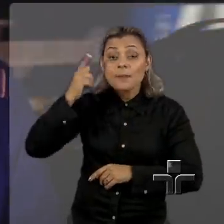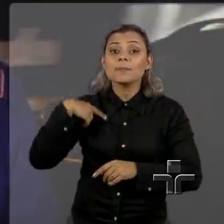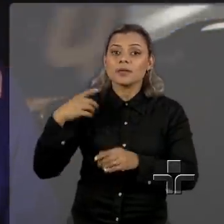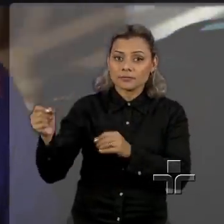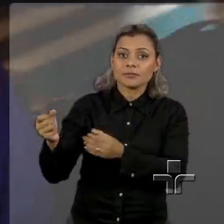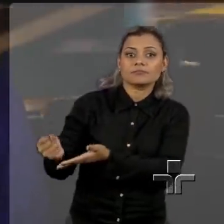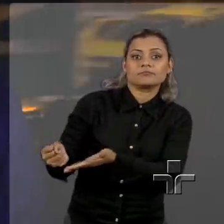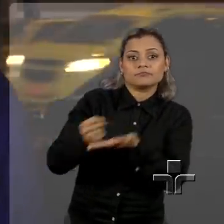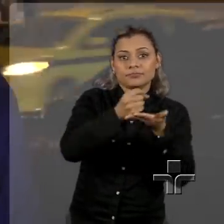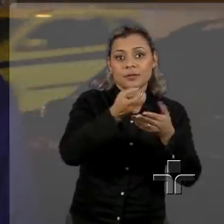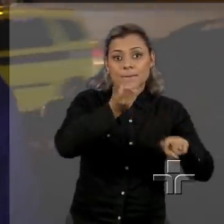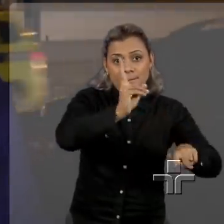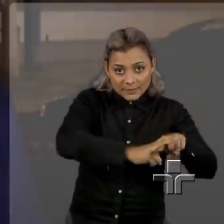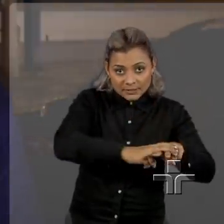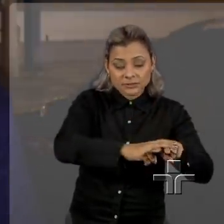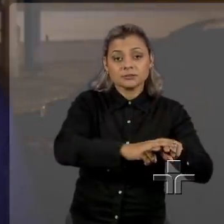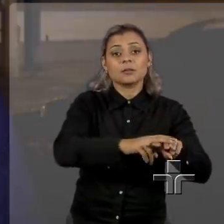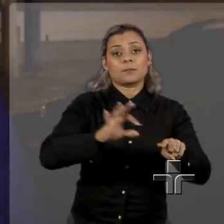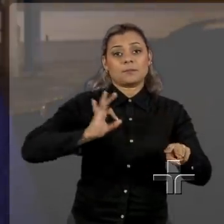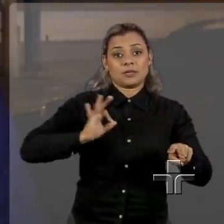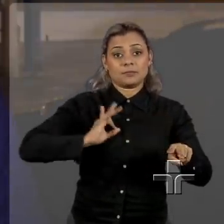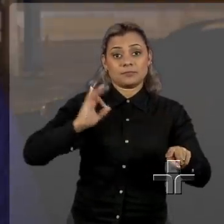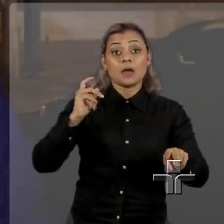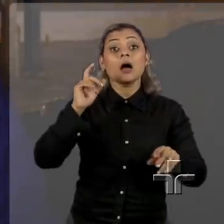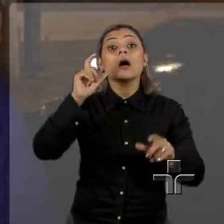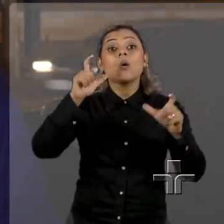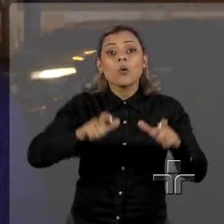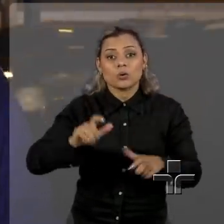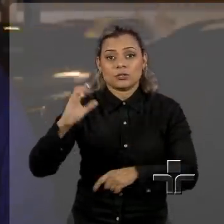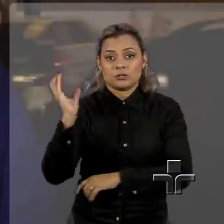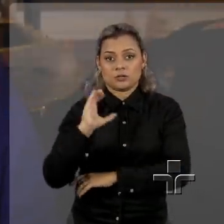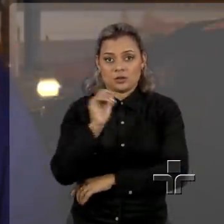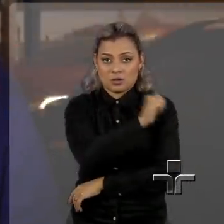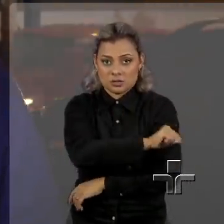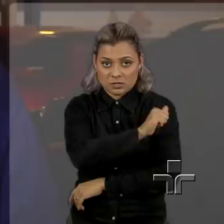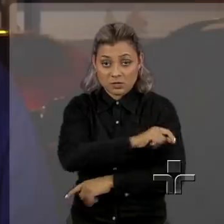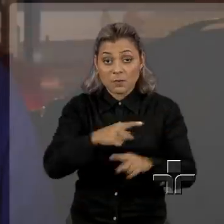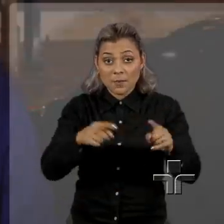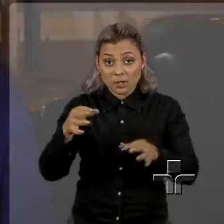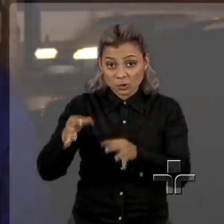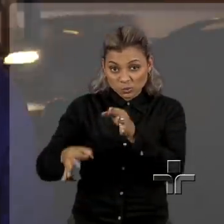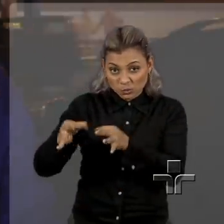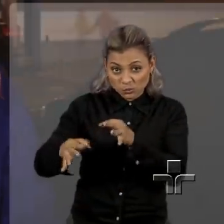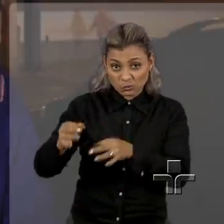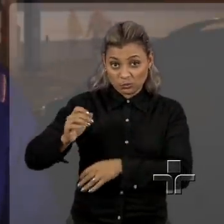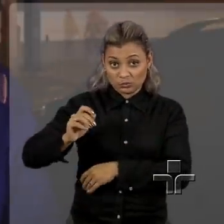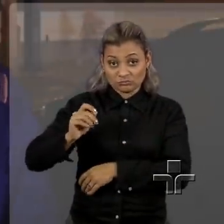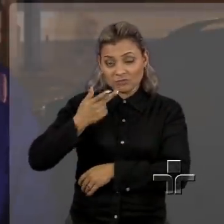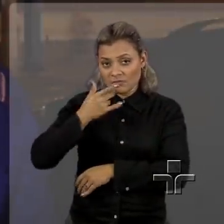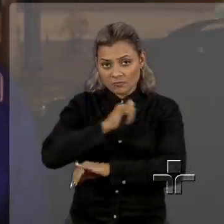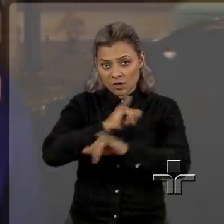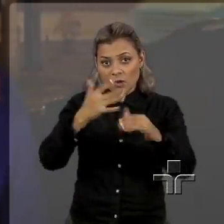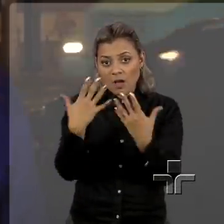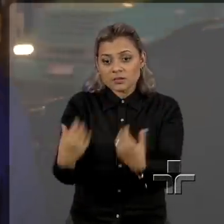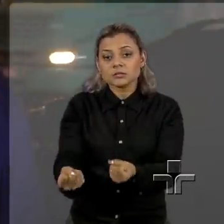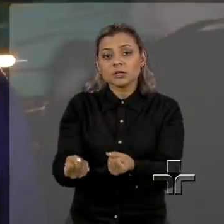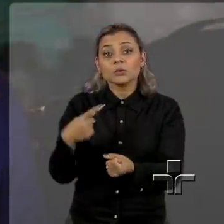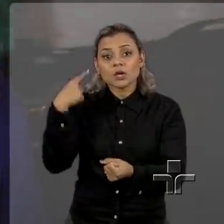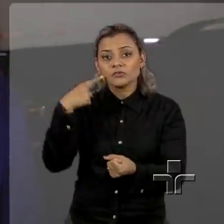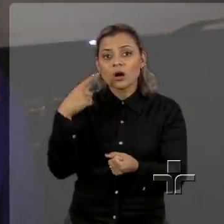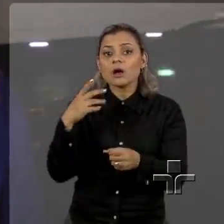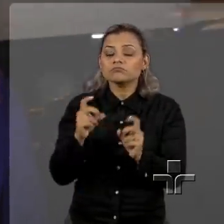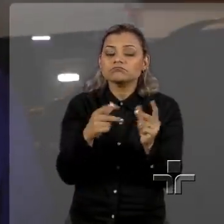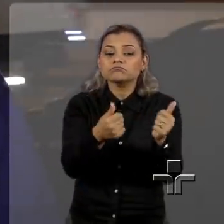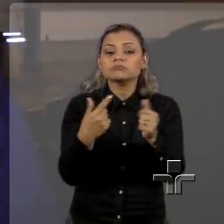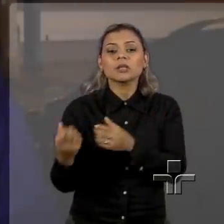essa unidade prisional da Polícia Militar aqui em Niterói. Mas o juiz Marcelo Bretas aceitou um pedido da defesa e